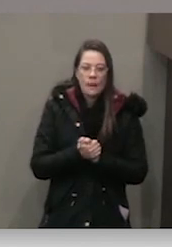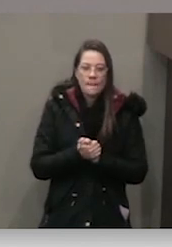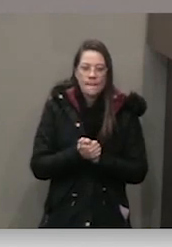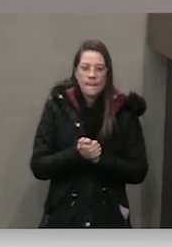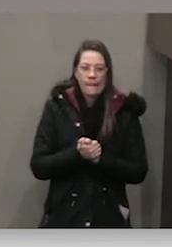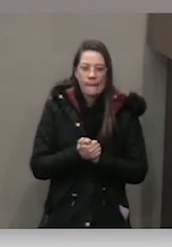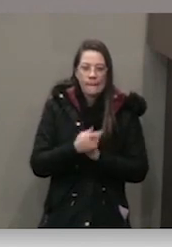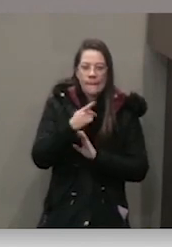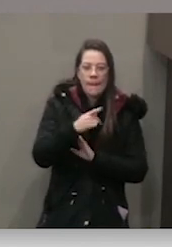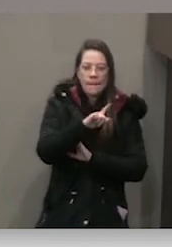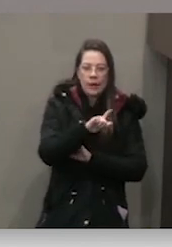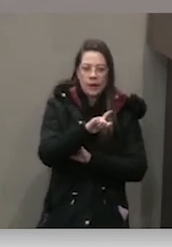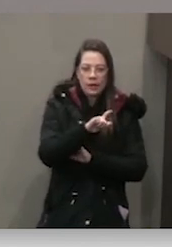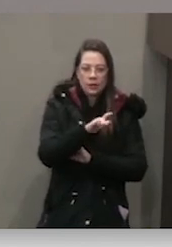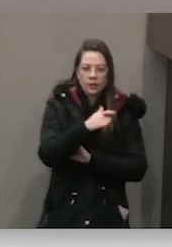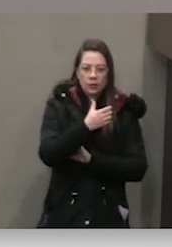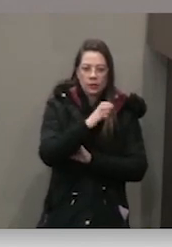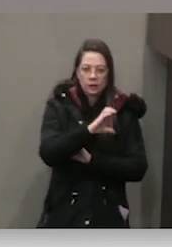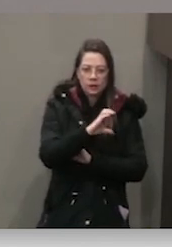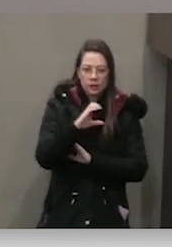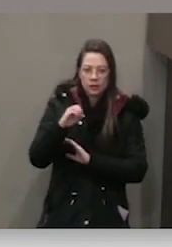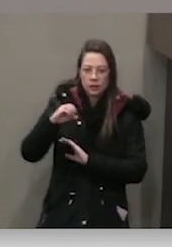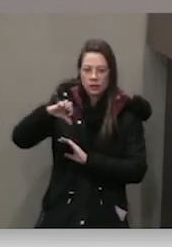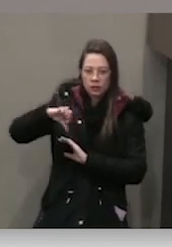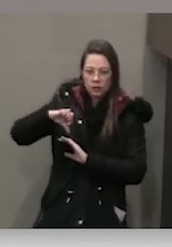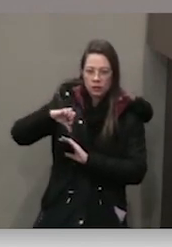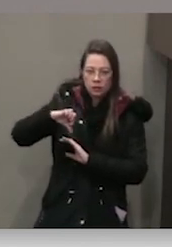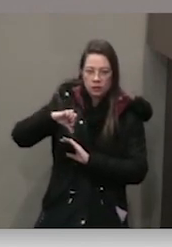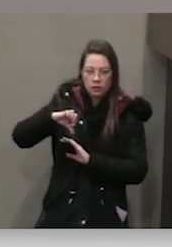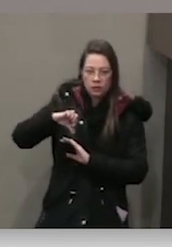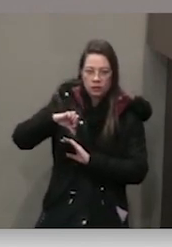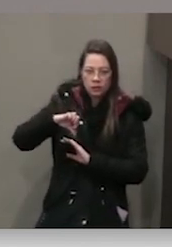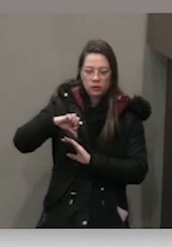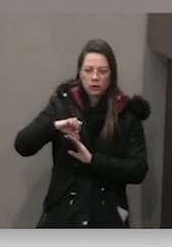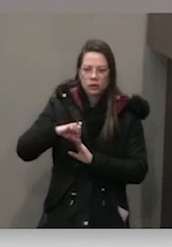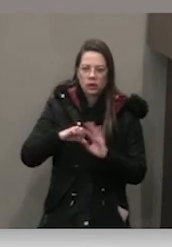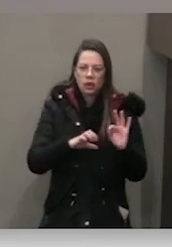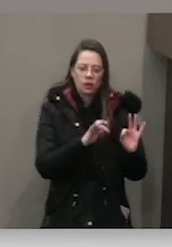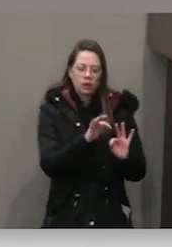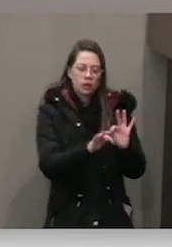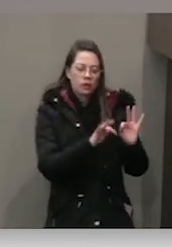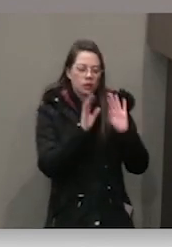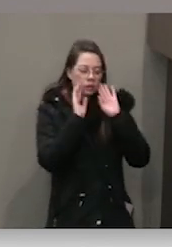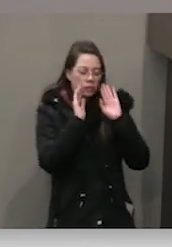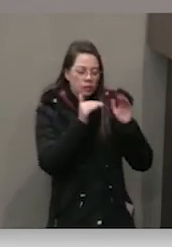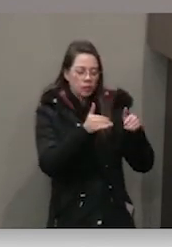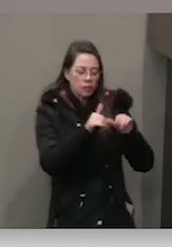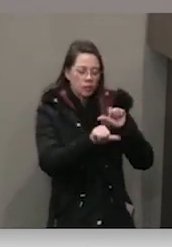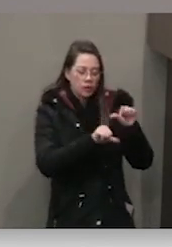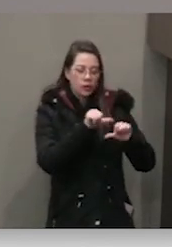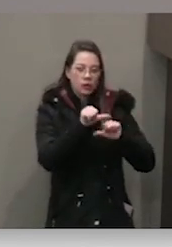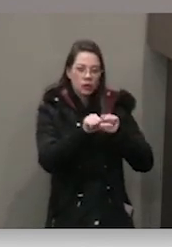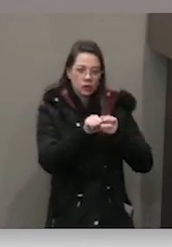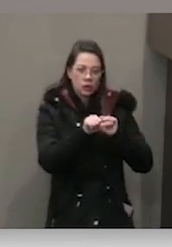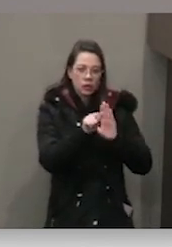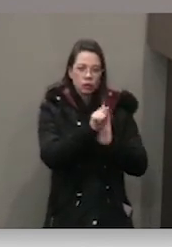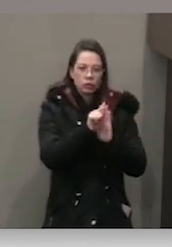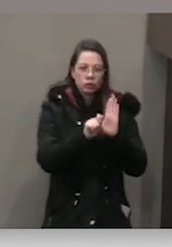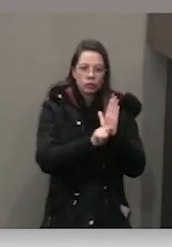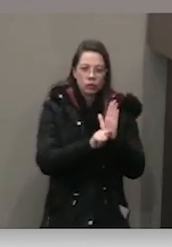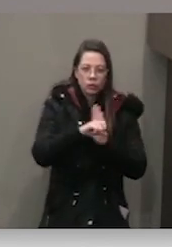O PLC, então, 009, ele trata especificamente da alteração do